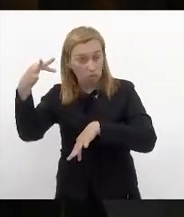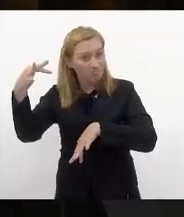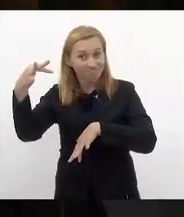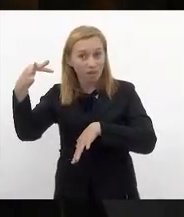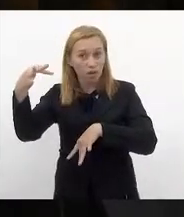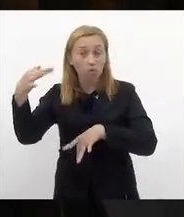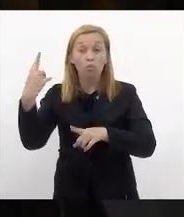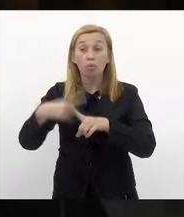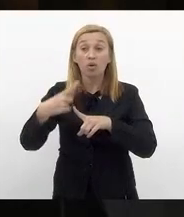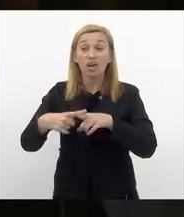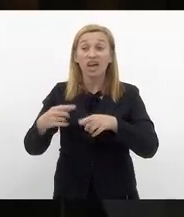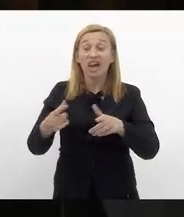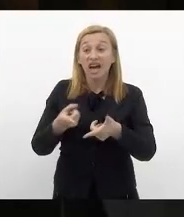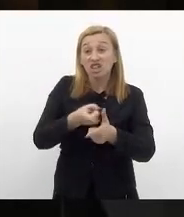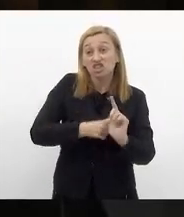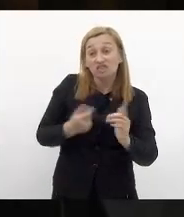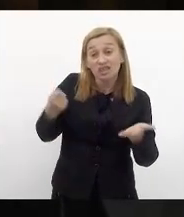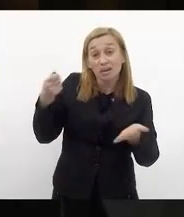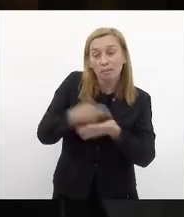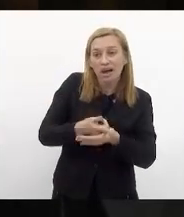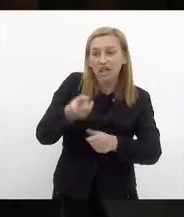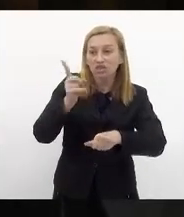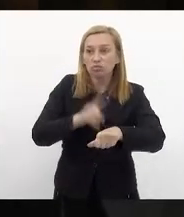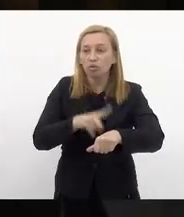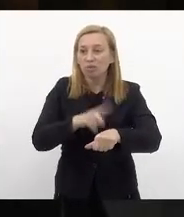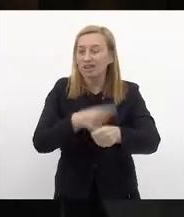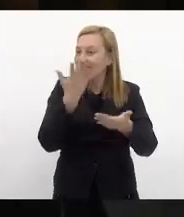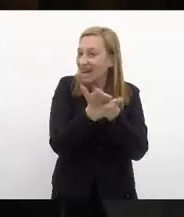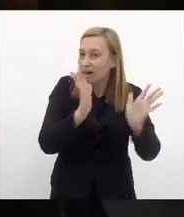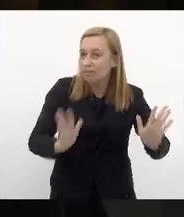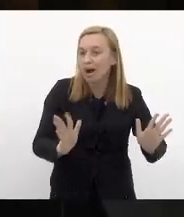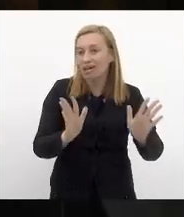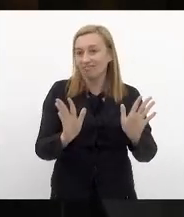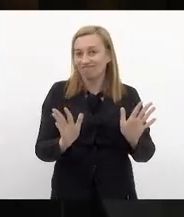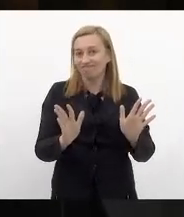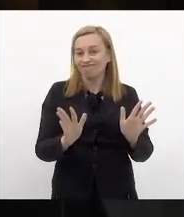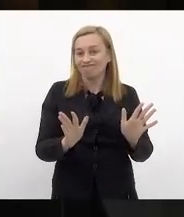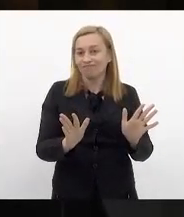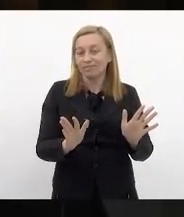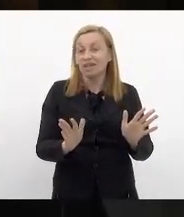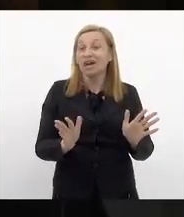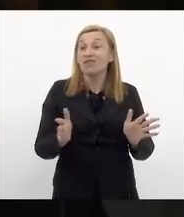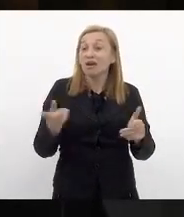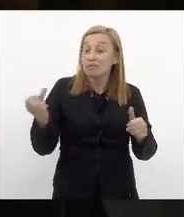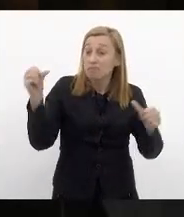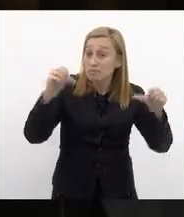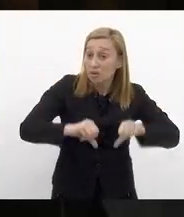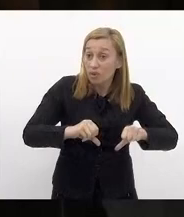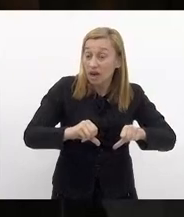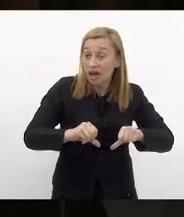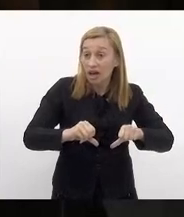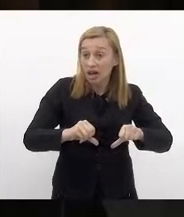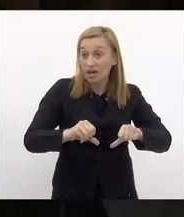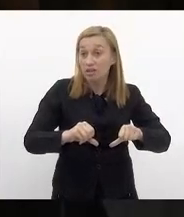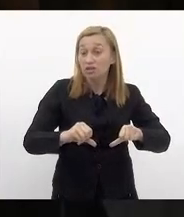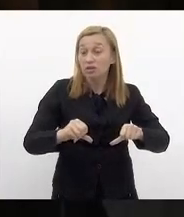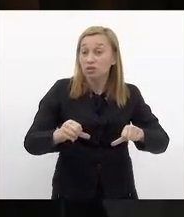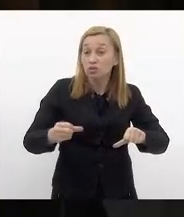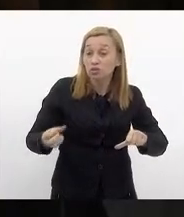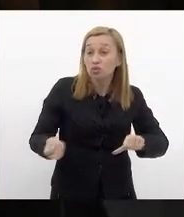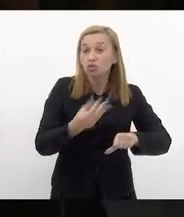dívida vai ter que passar a ser paga no momento em que o regime acabar. E aí vai estourar em cima dos atuais